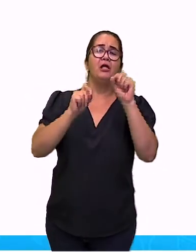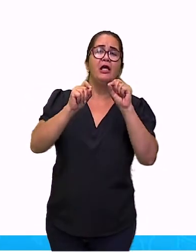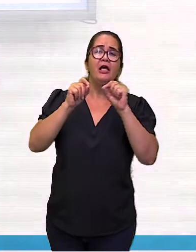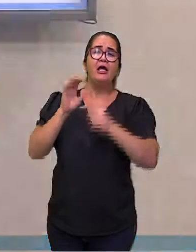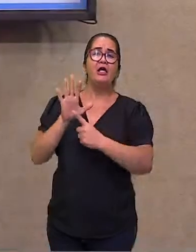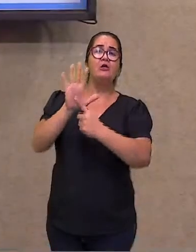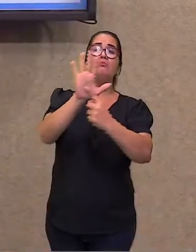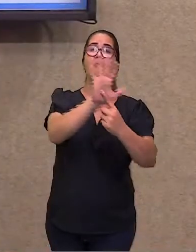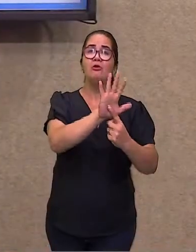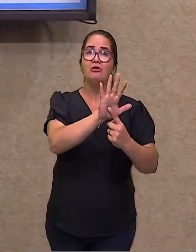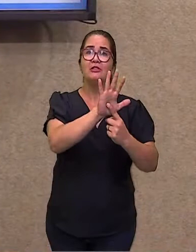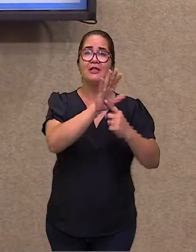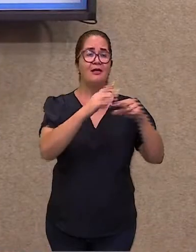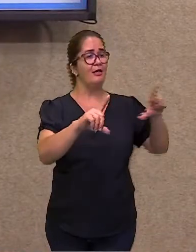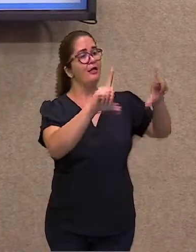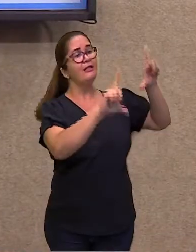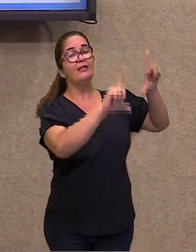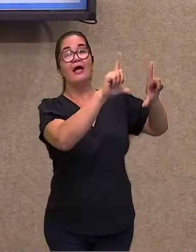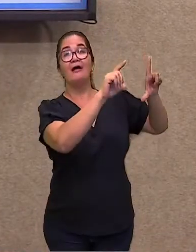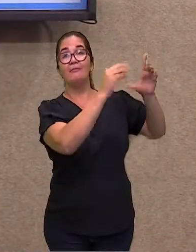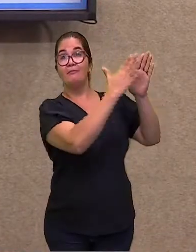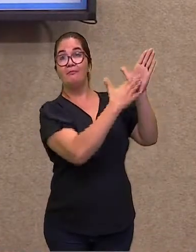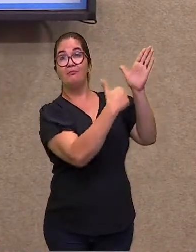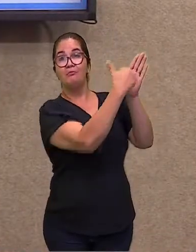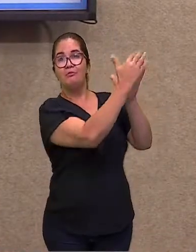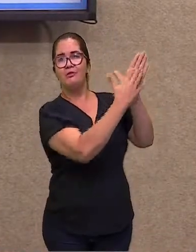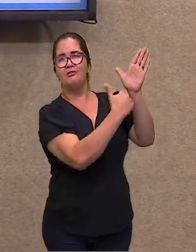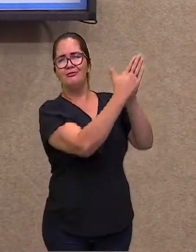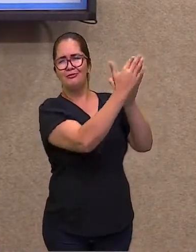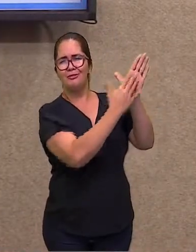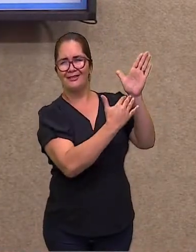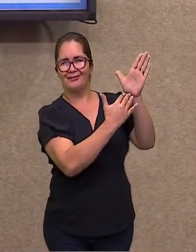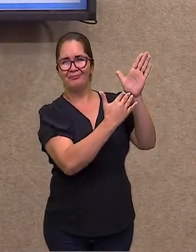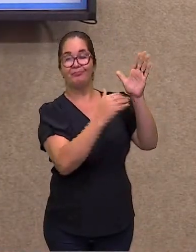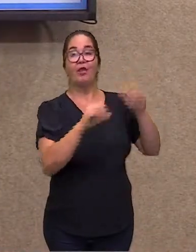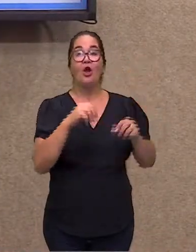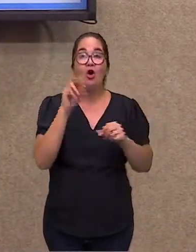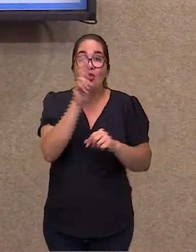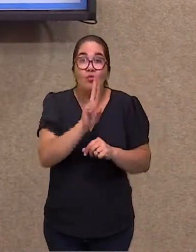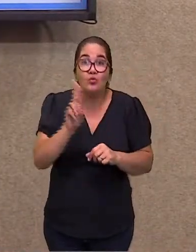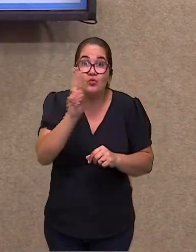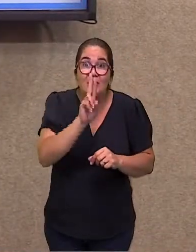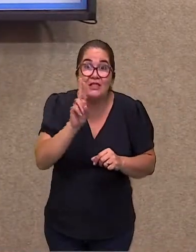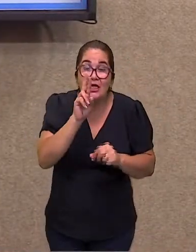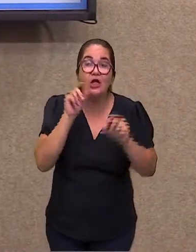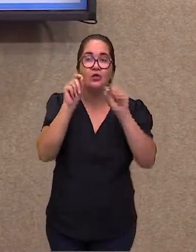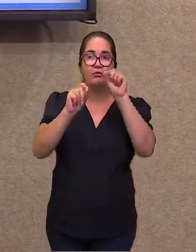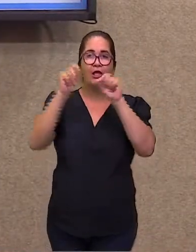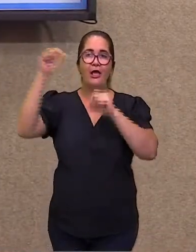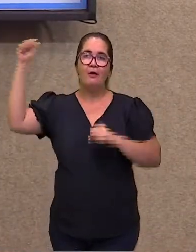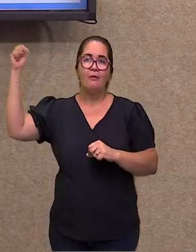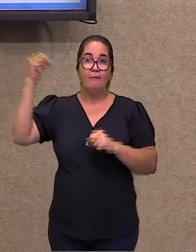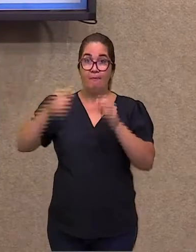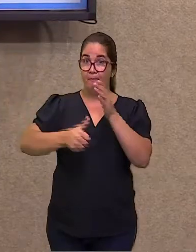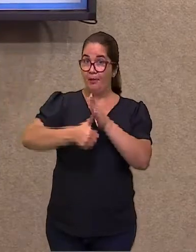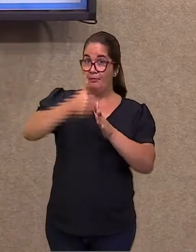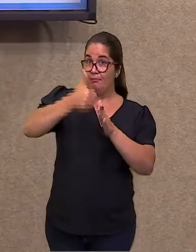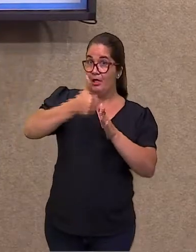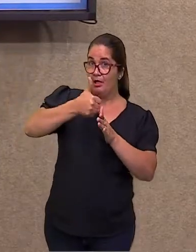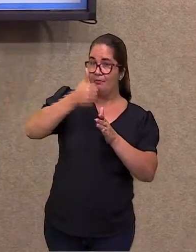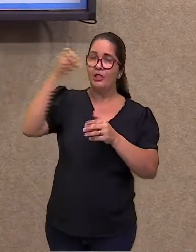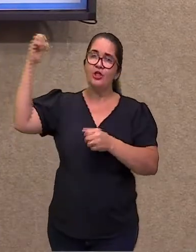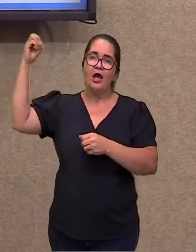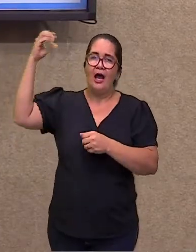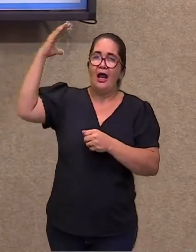isso? Luminosidade. Quando o artista está ao ar livre pintando, ele acaba